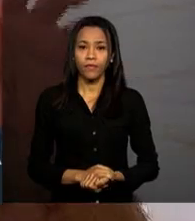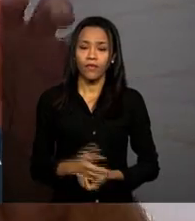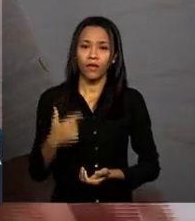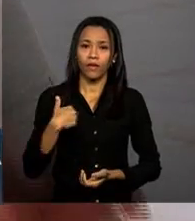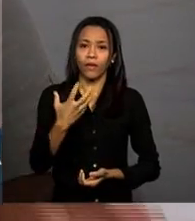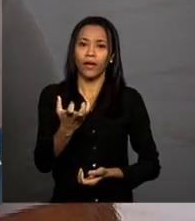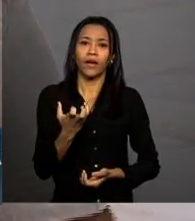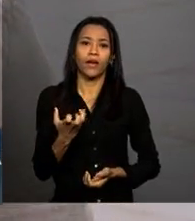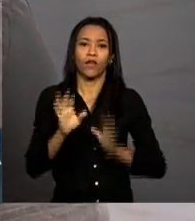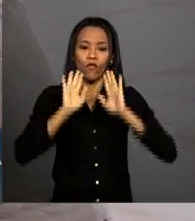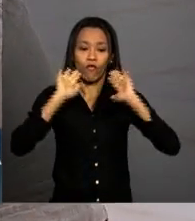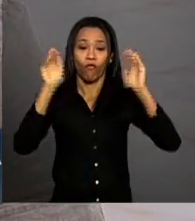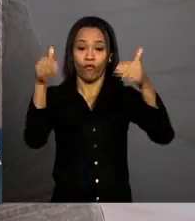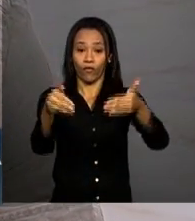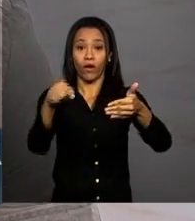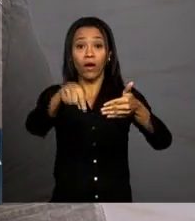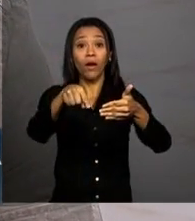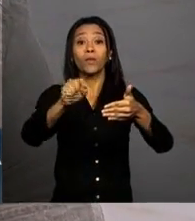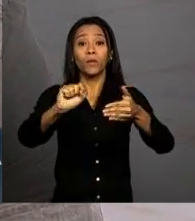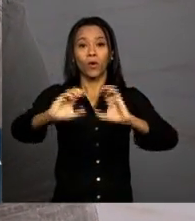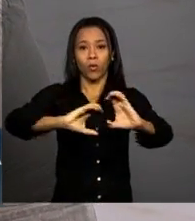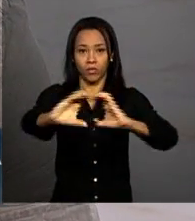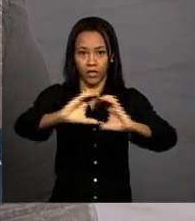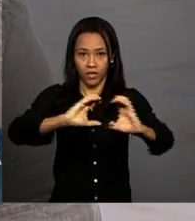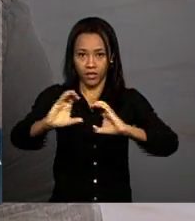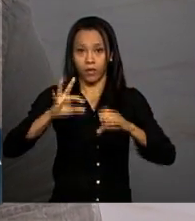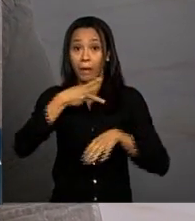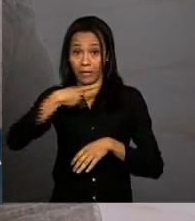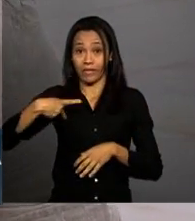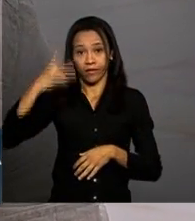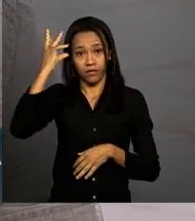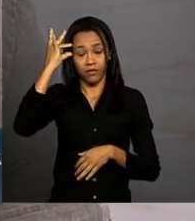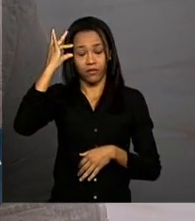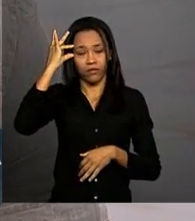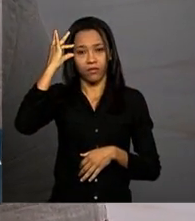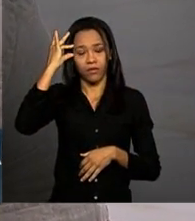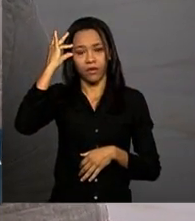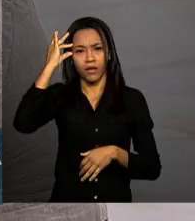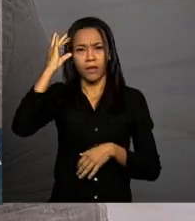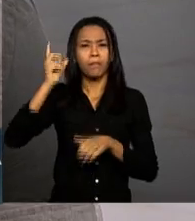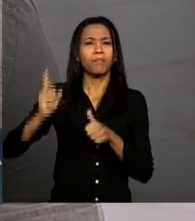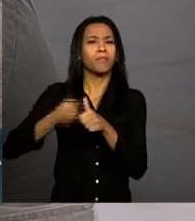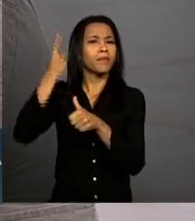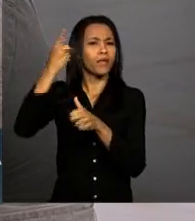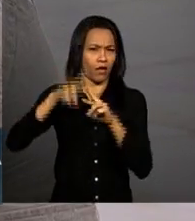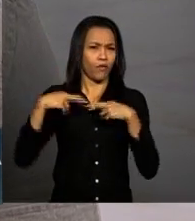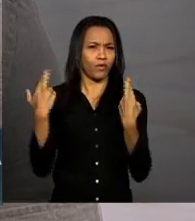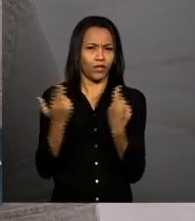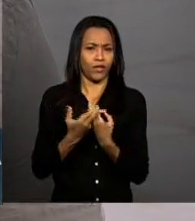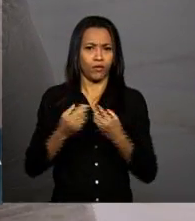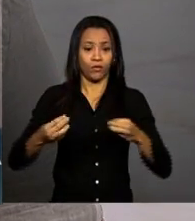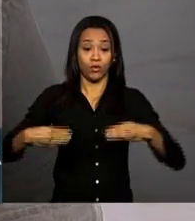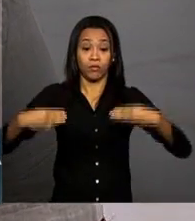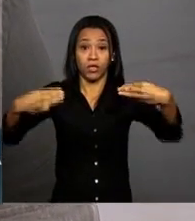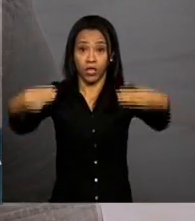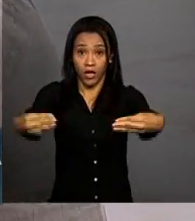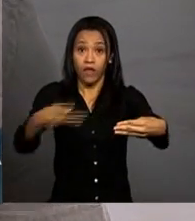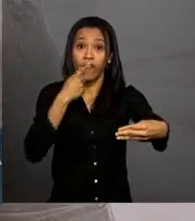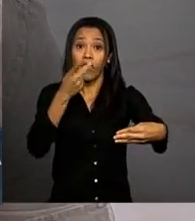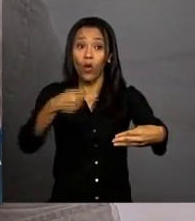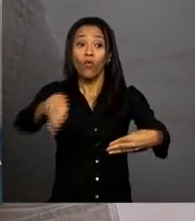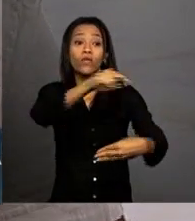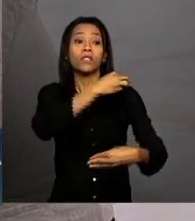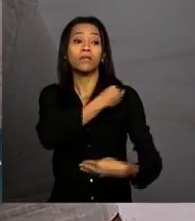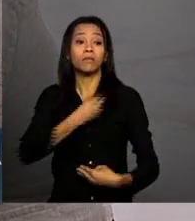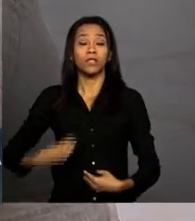eu queria focar nessa questão da comunicação presidenta Dilma no sua primeira reunião ministerial falou que os ministros precisam